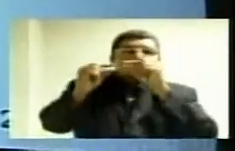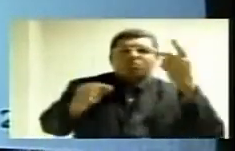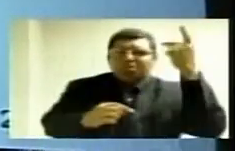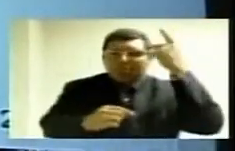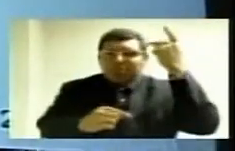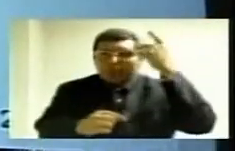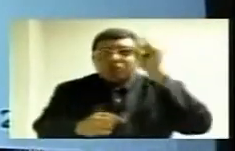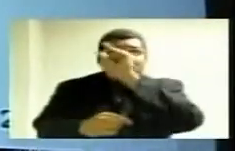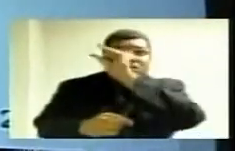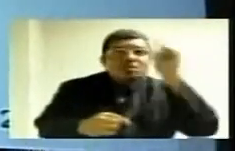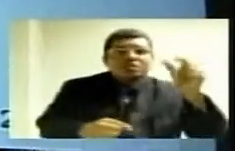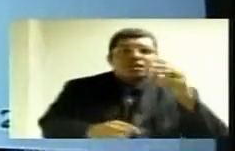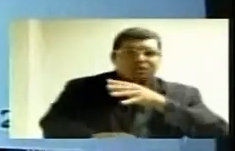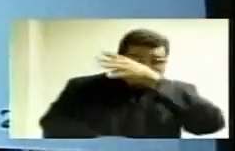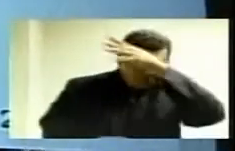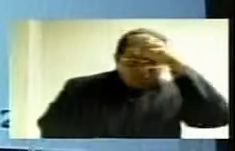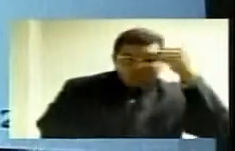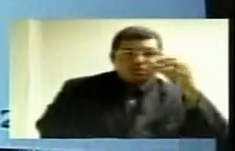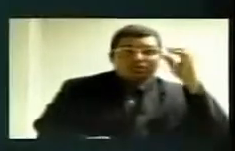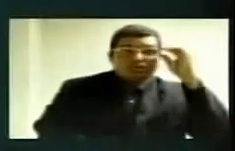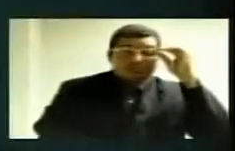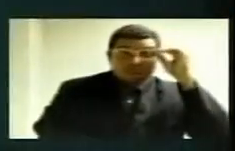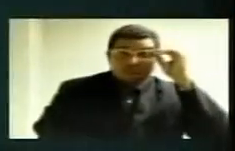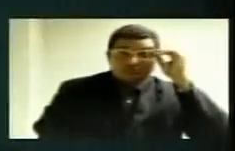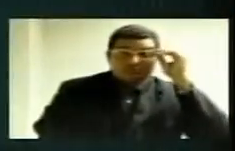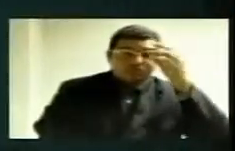São Paulo. E Amazonas e Manaus,